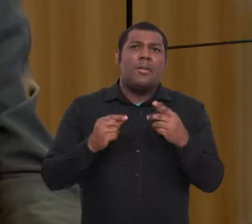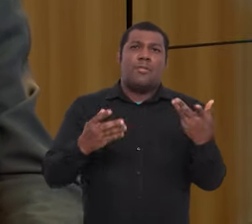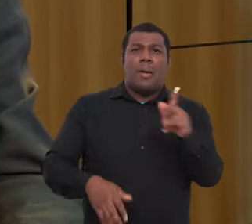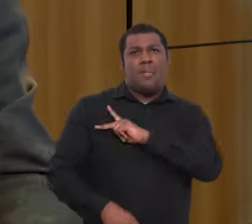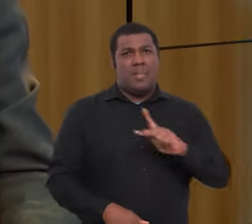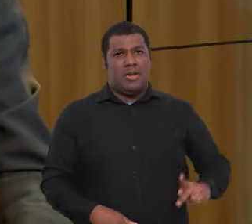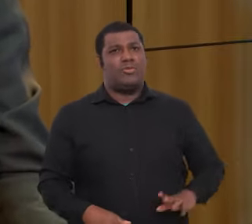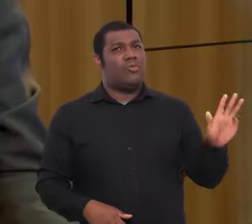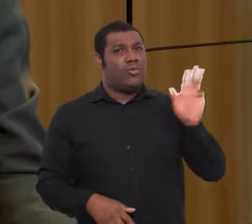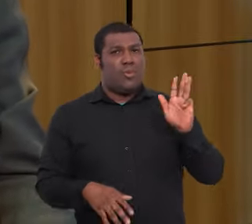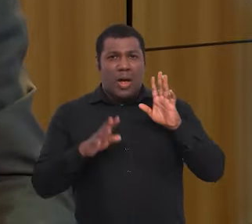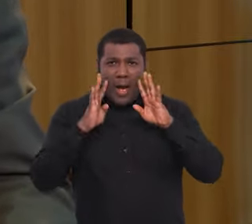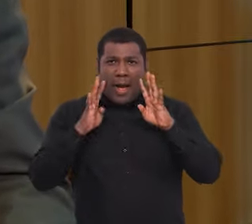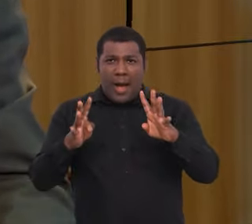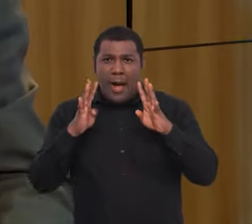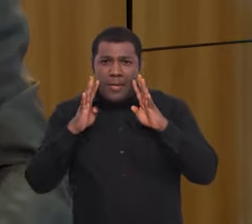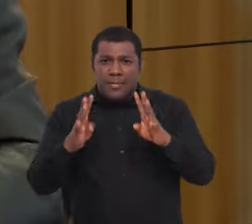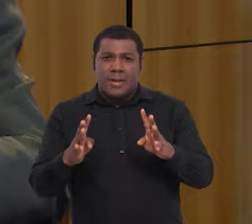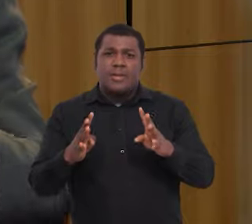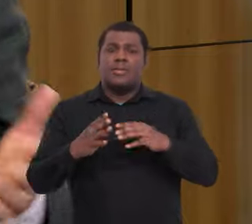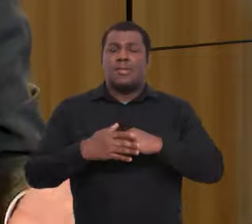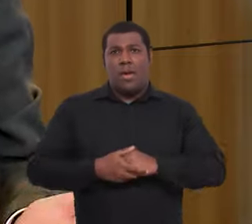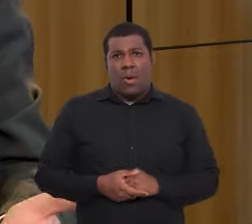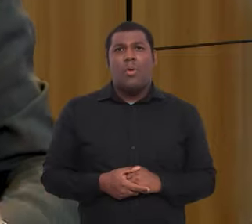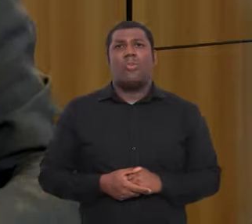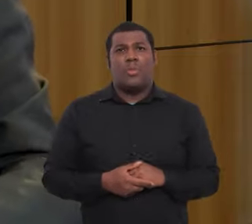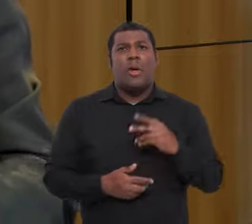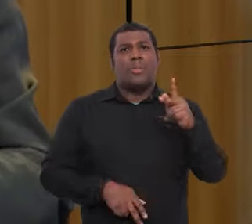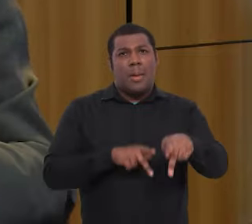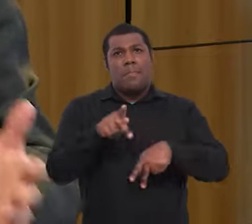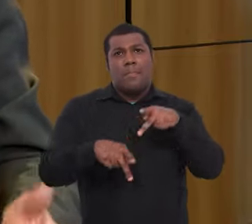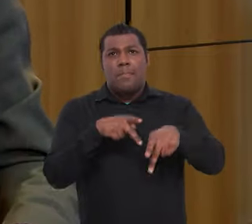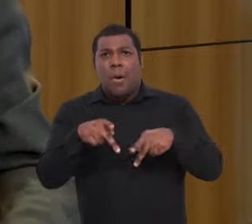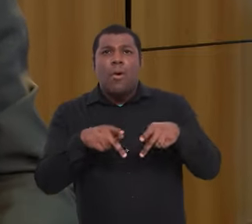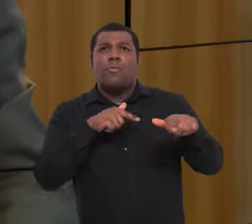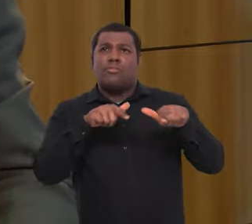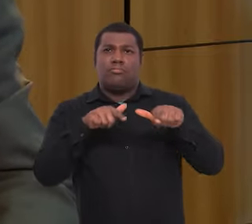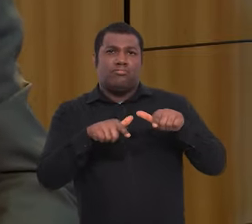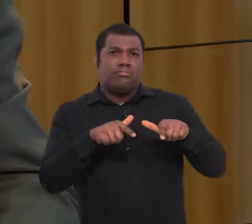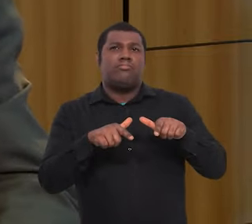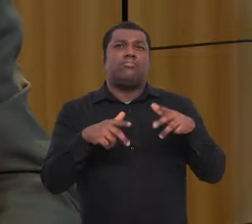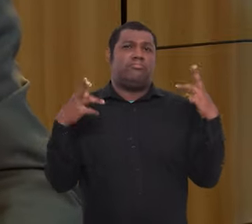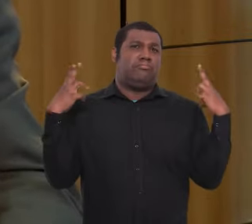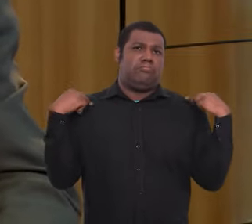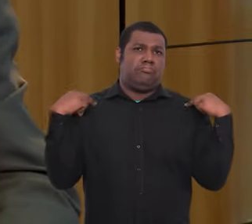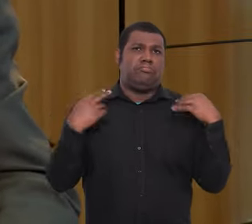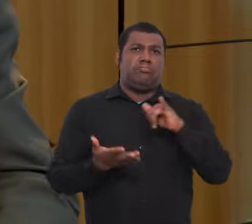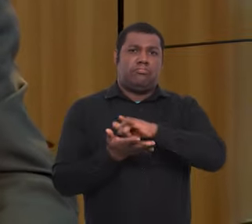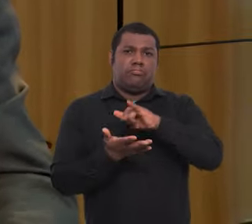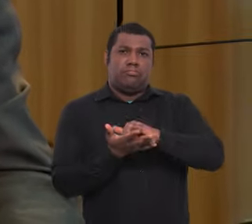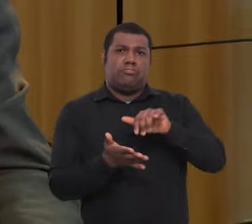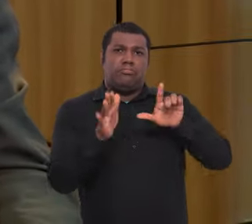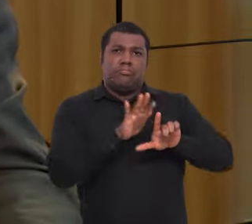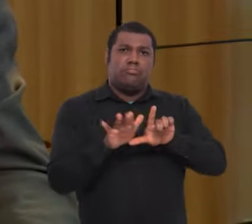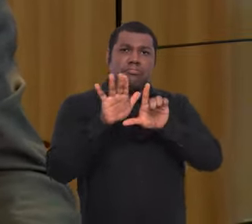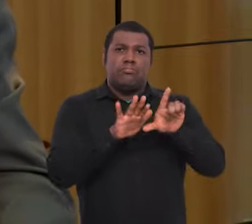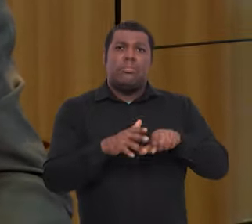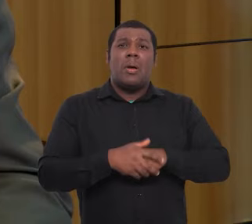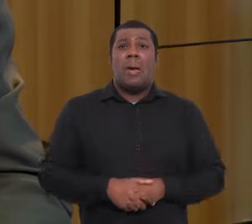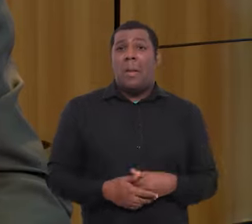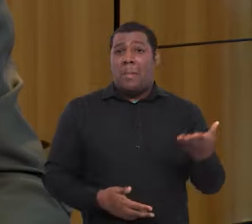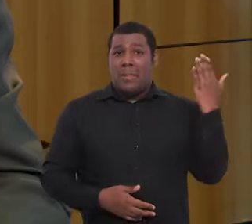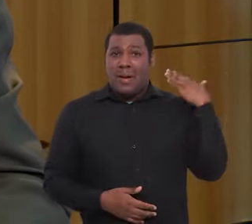prejudicados esquecidos não eram enxergados entregue a própria sorte ou seja nenhuma